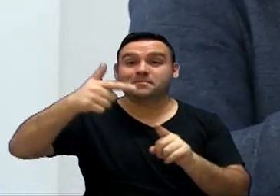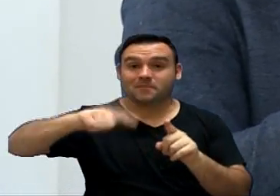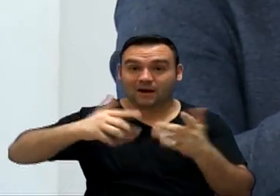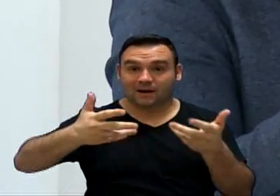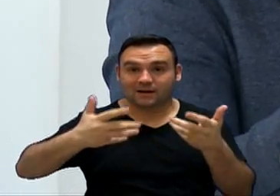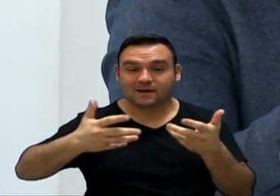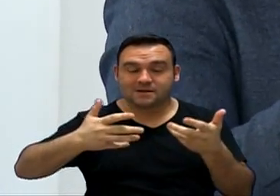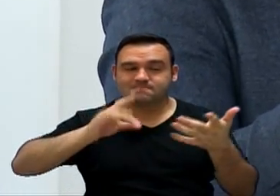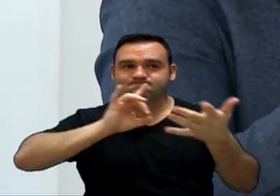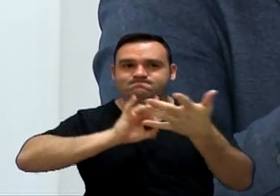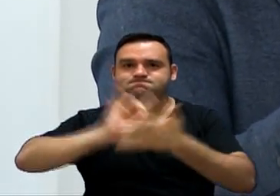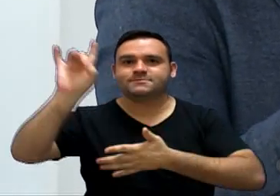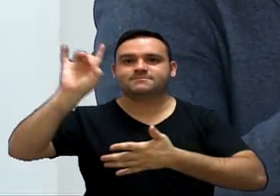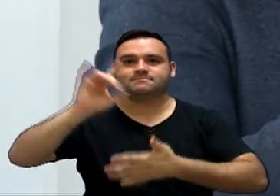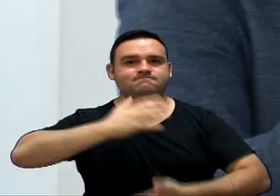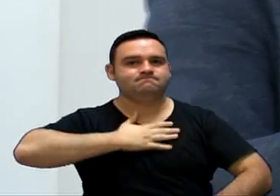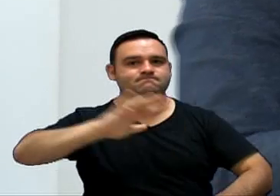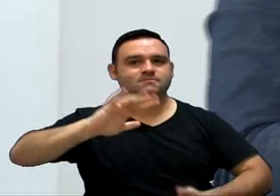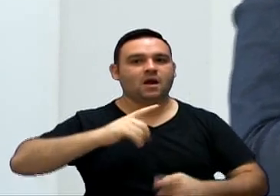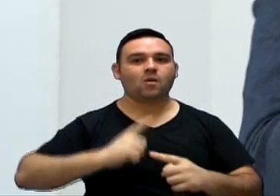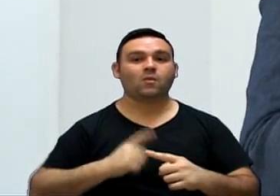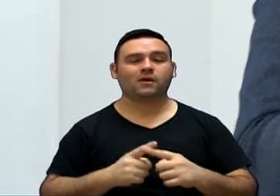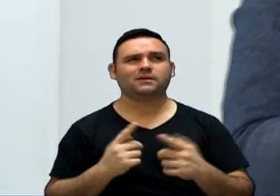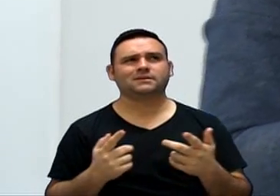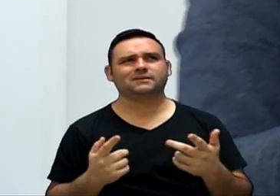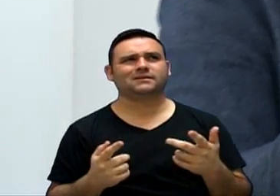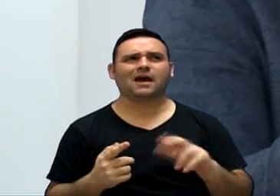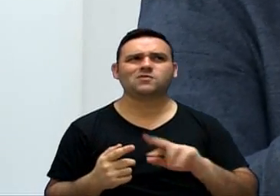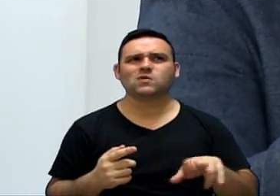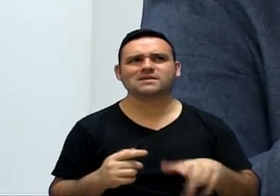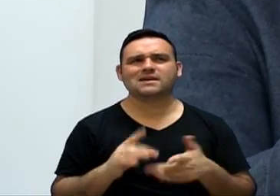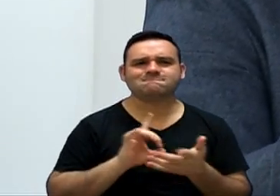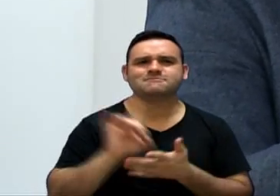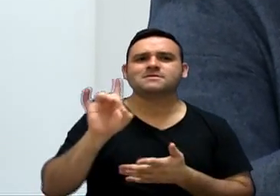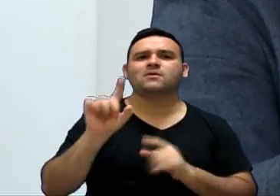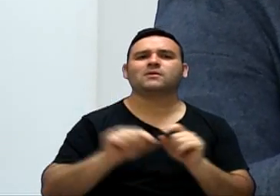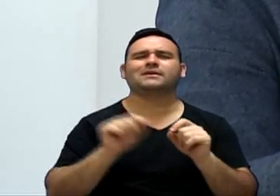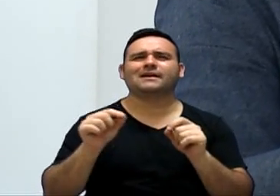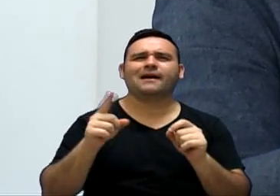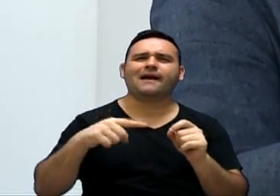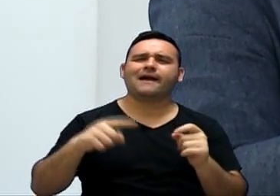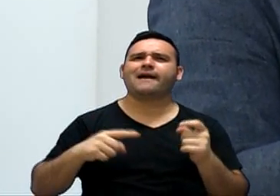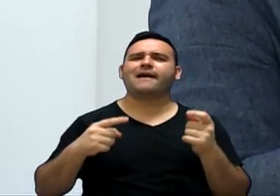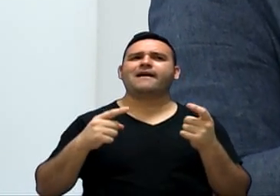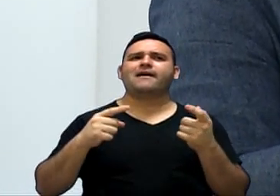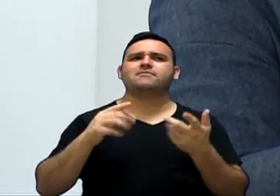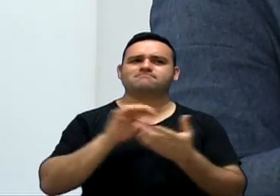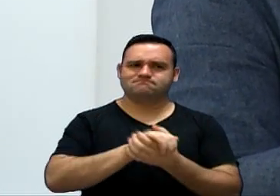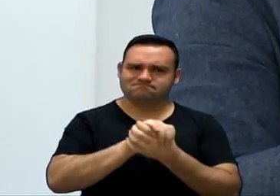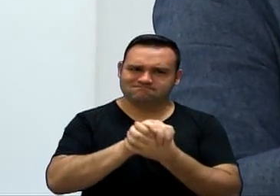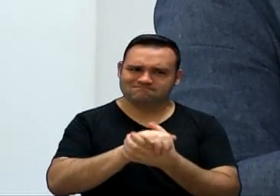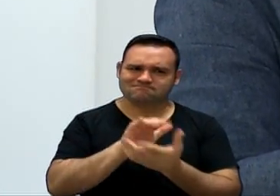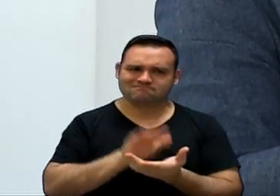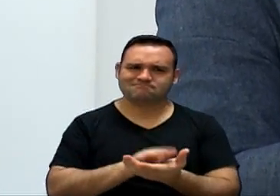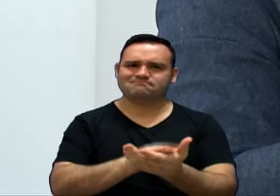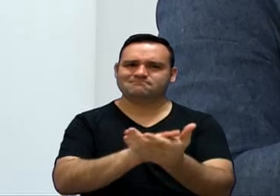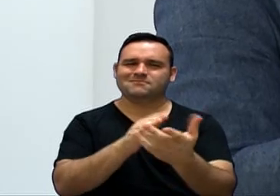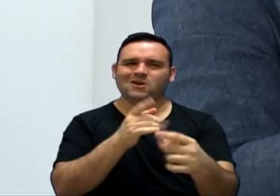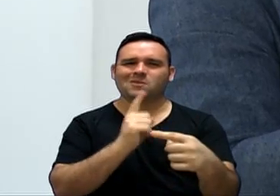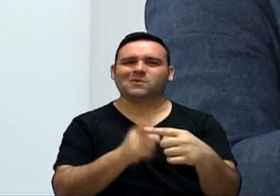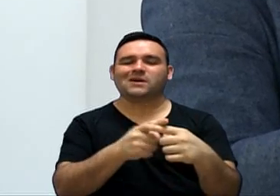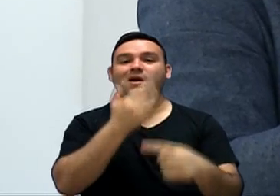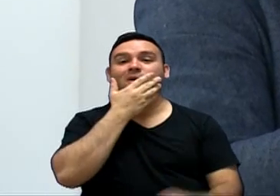agora um voto de repúdio, porque, na verdade, não é nem um voto de repúdio, é um voto, sim, de congratulação mesmo, porque